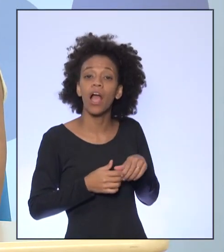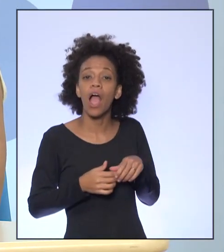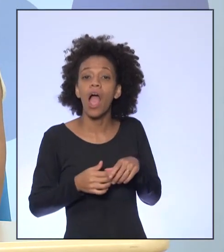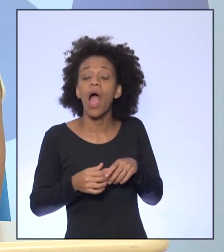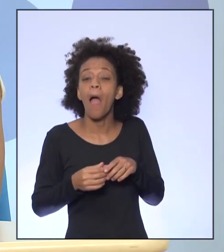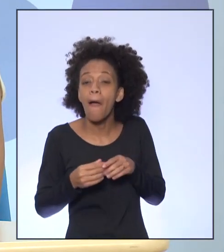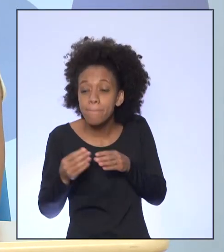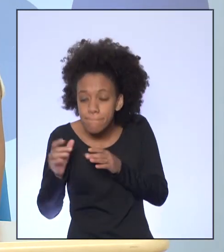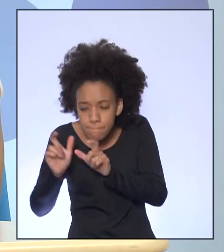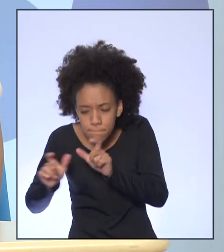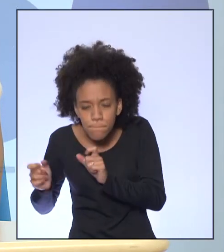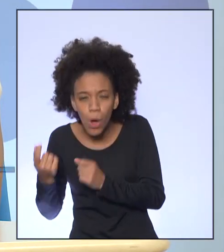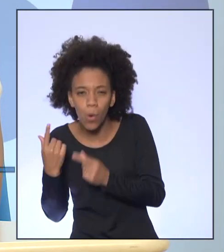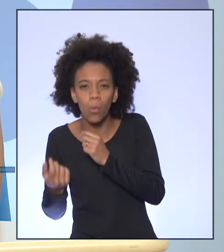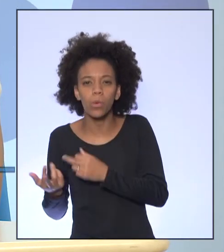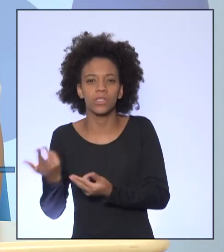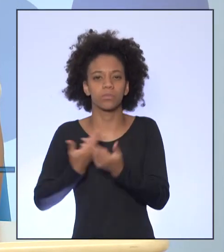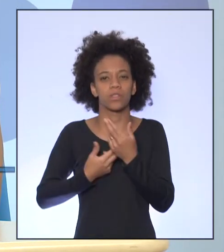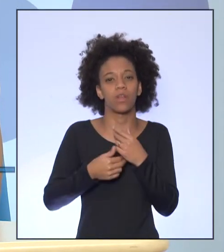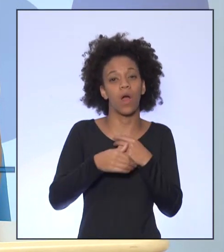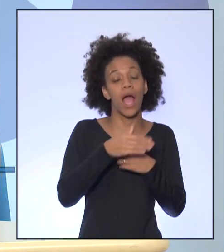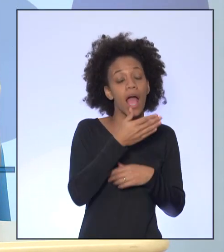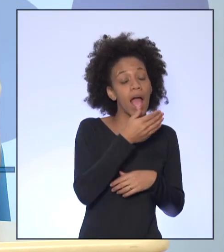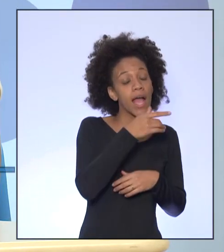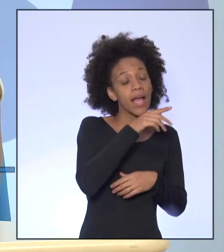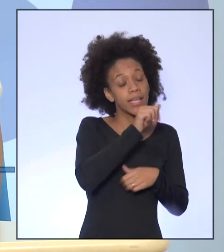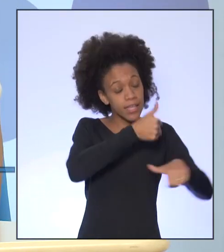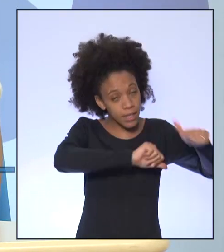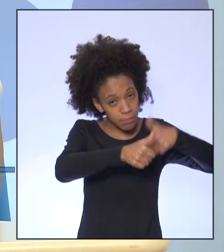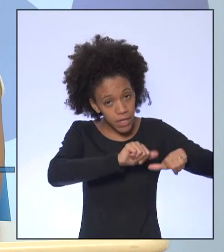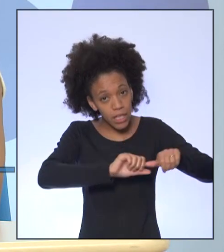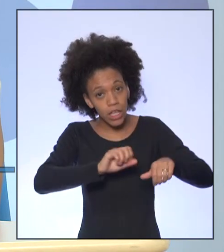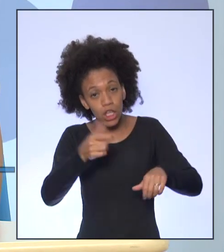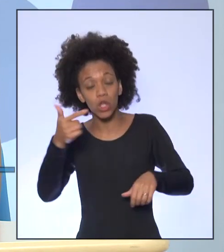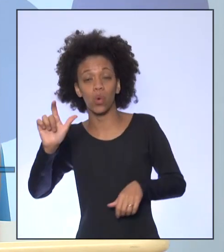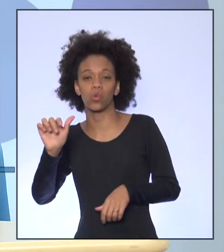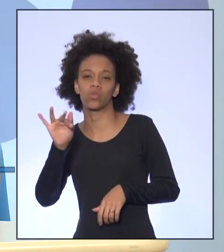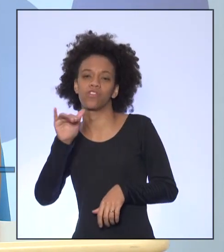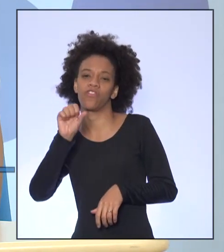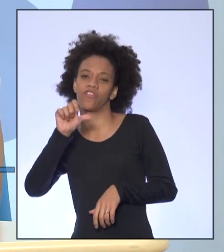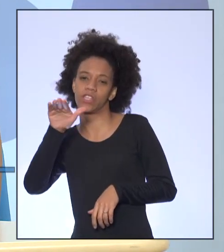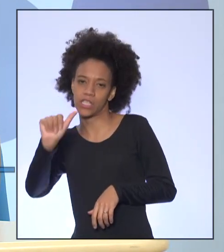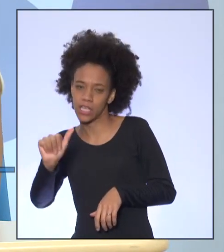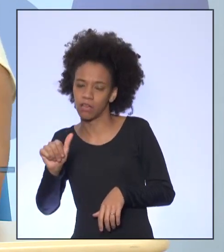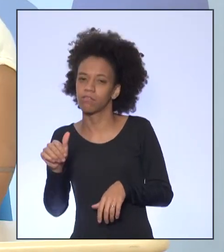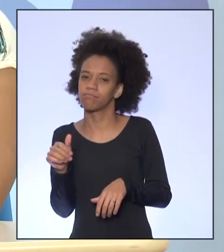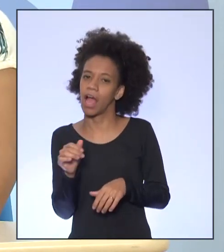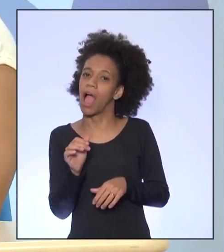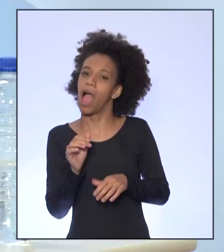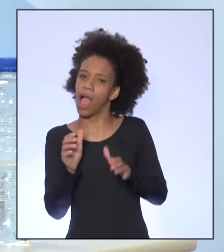transformação química e poucos falaram que é uma transformação física. Mas a grande maioria acertaram. Muito bom. Isso mesmo,